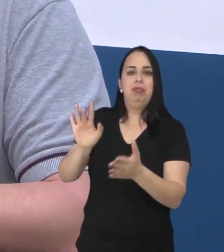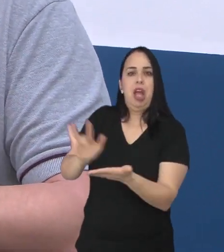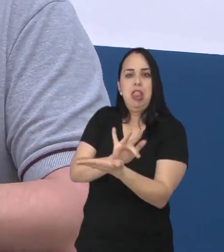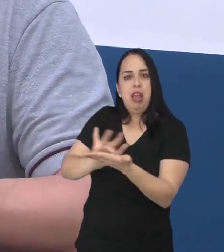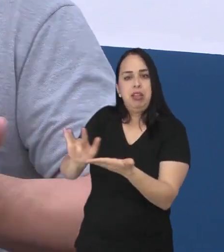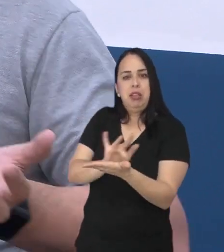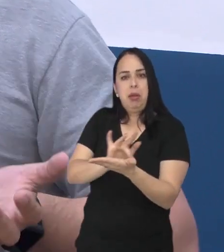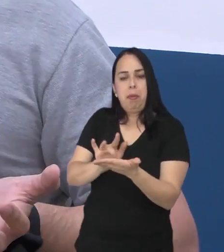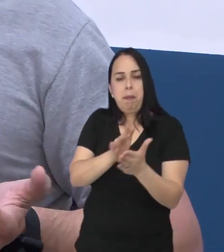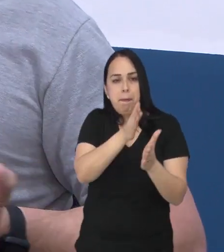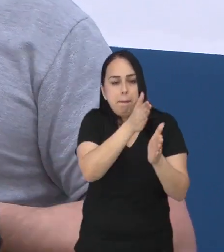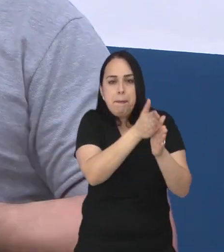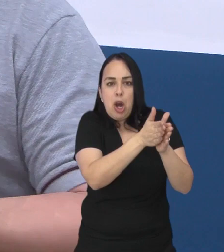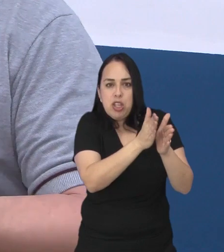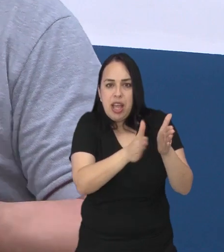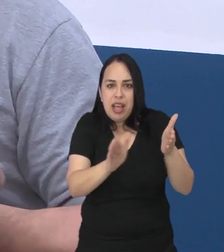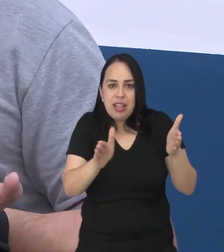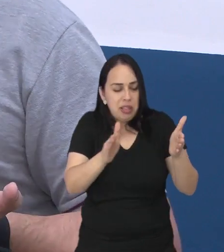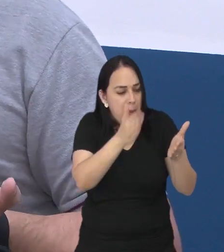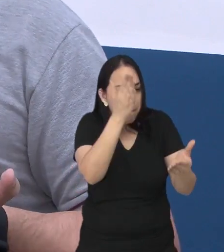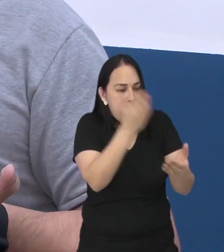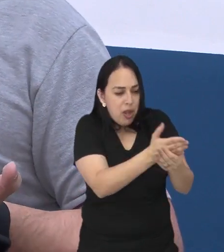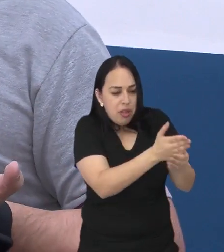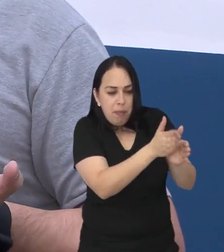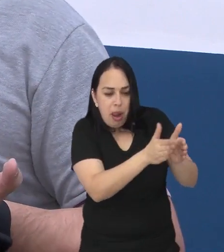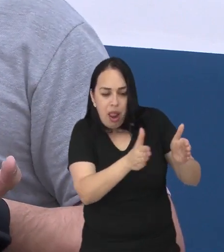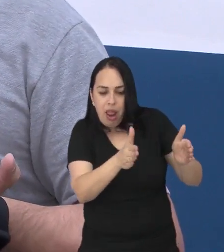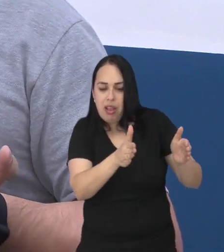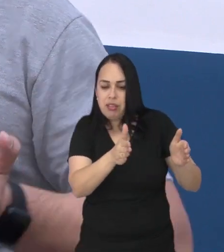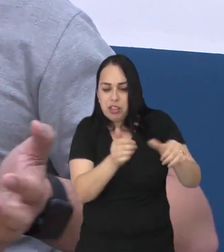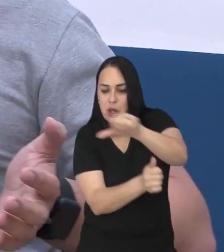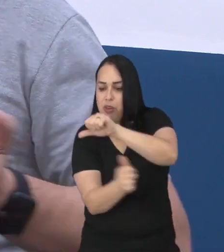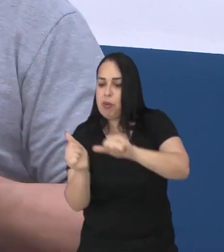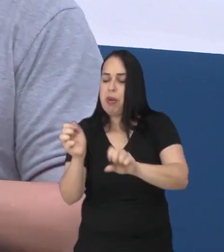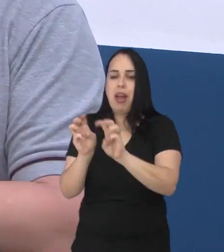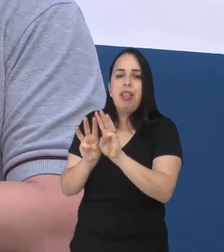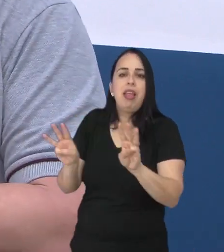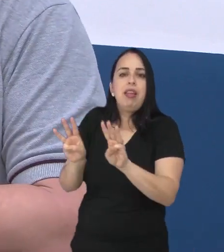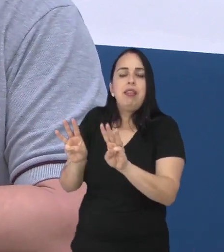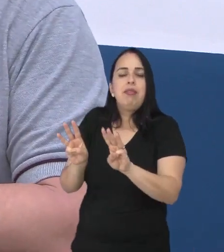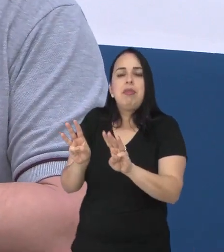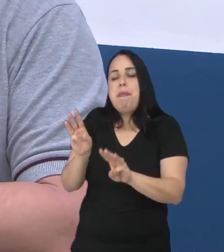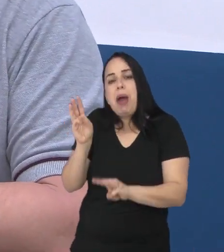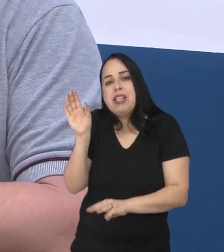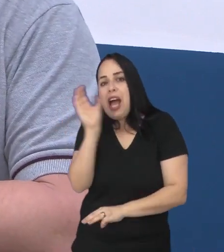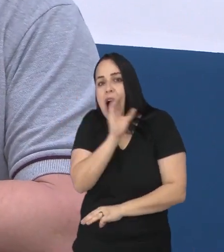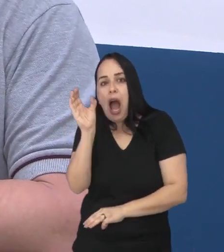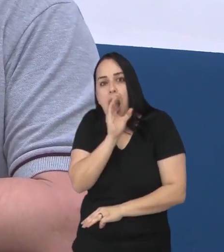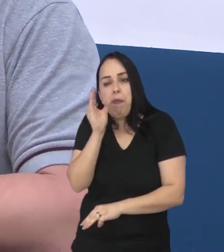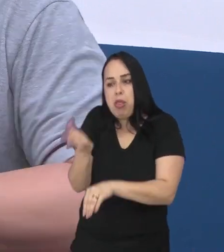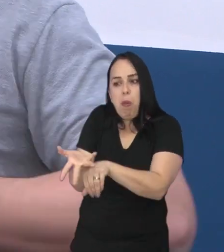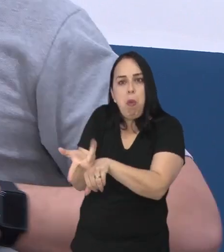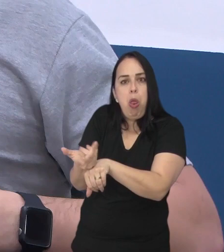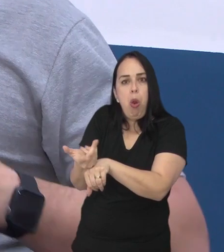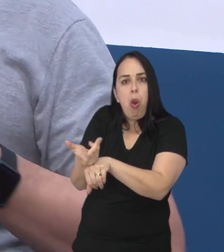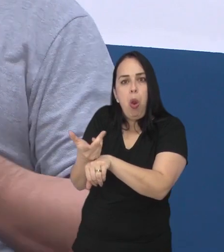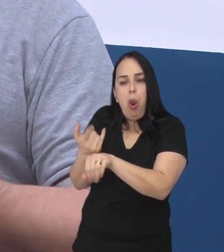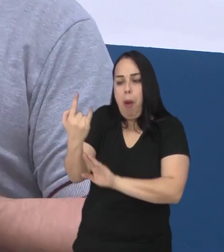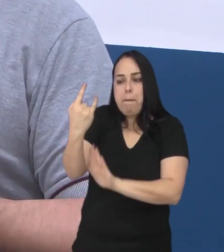de digitalizar, de dar transparência a uma série de processos, integrar num único meio